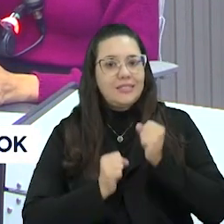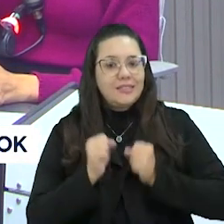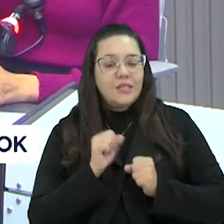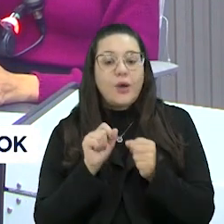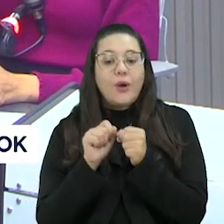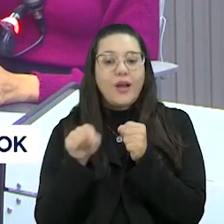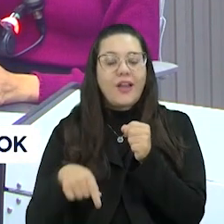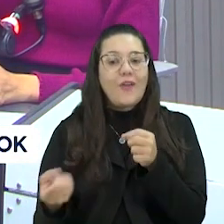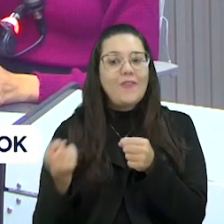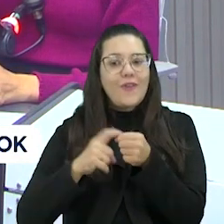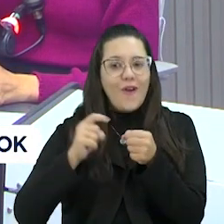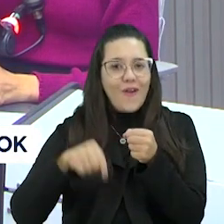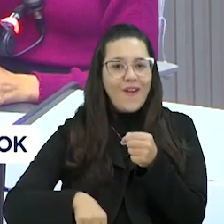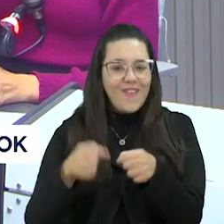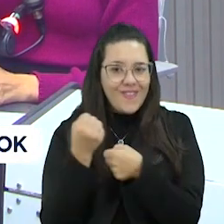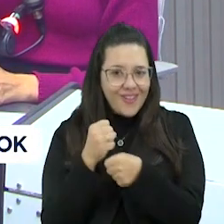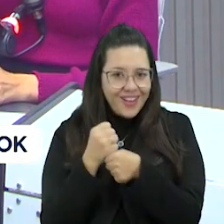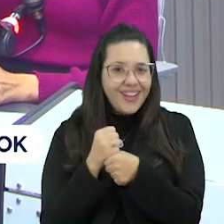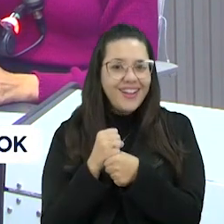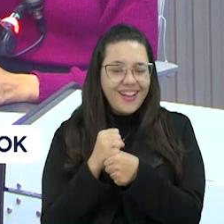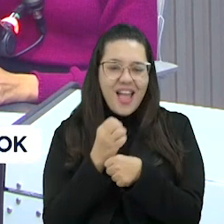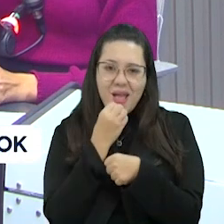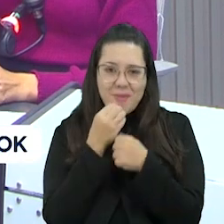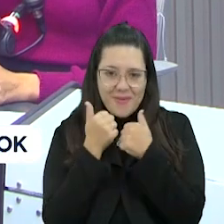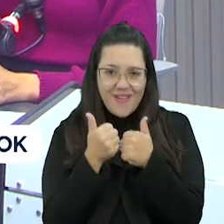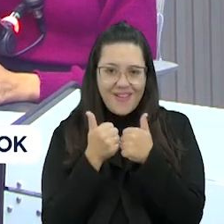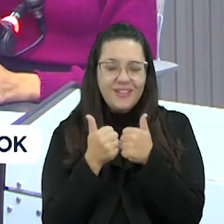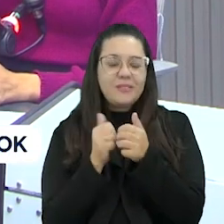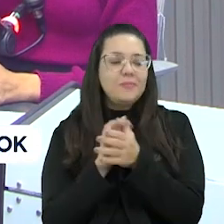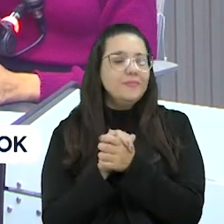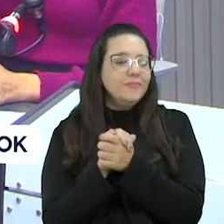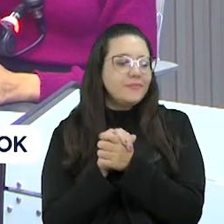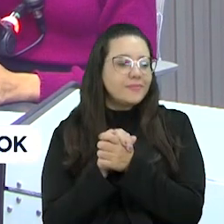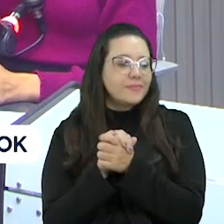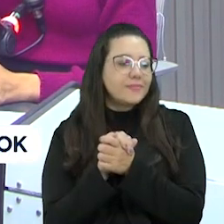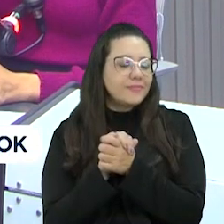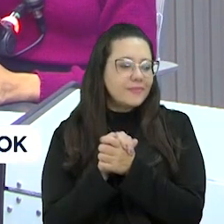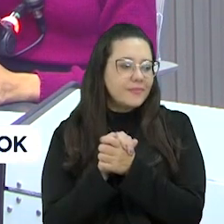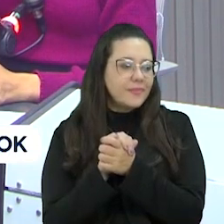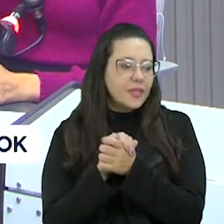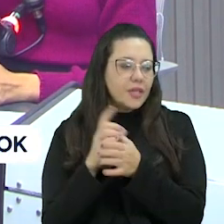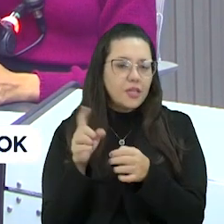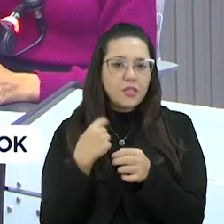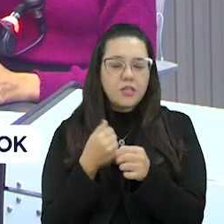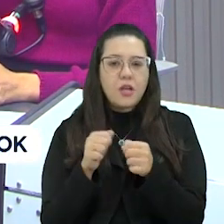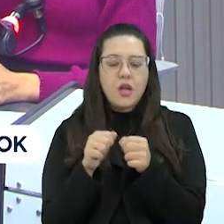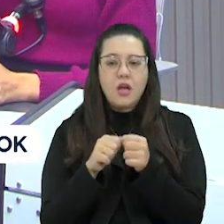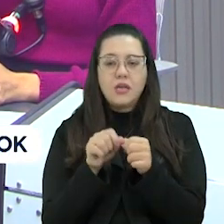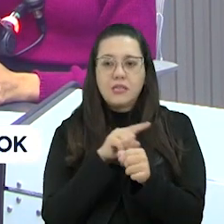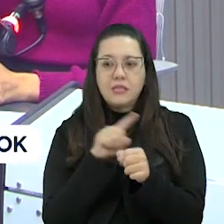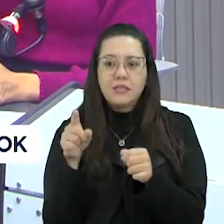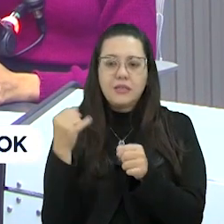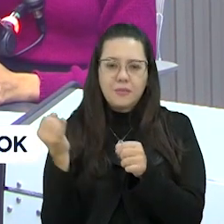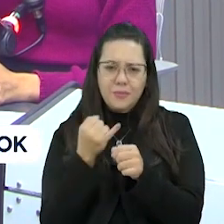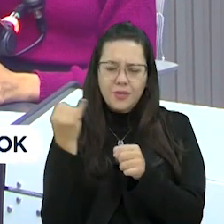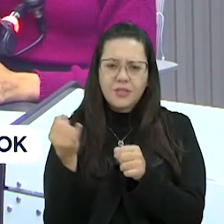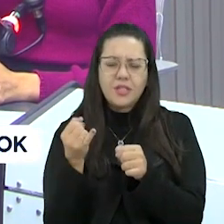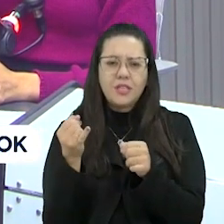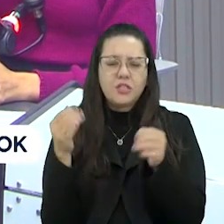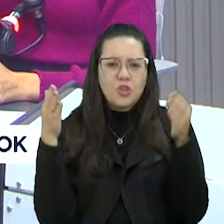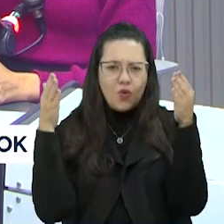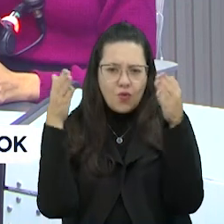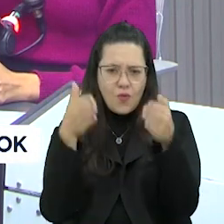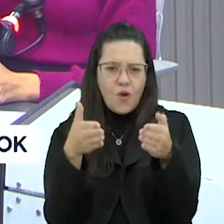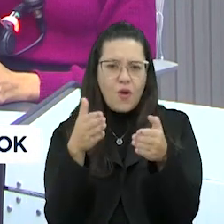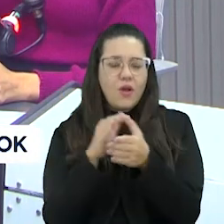da Companhia de Votuporanga. A expectativa é muito boa, muito positiva, né? A gente está com foco principalmente na redução dos índices criminais. A